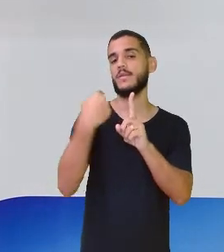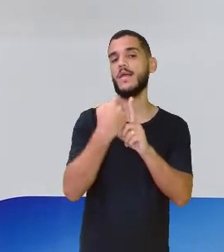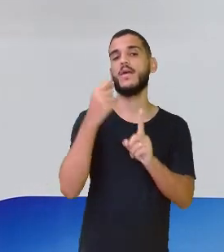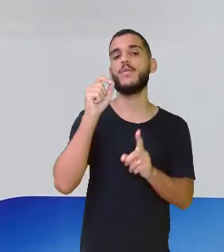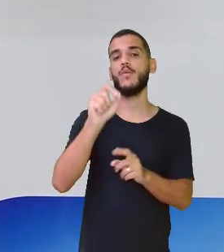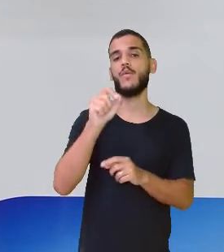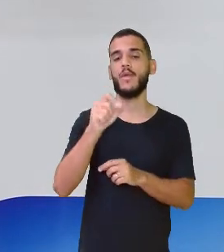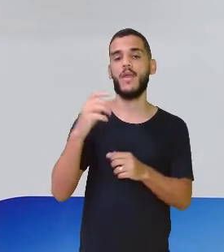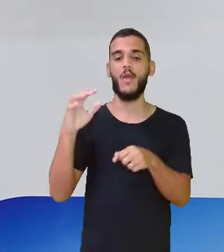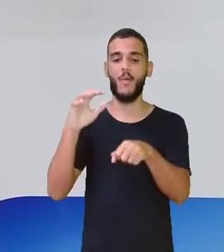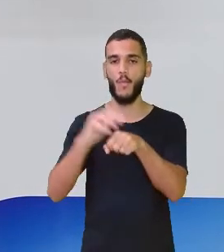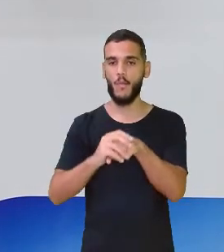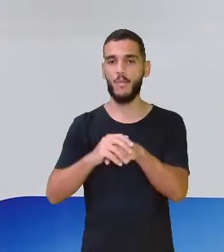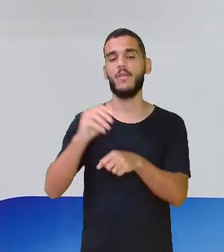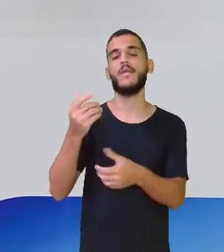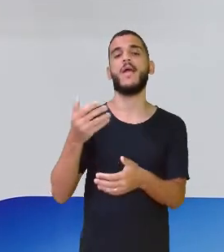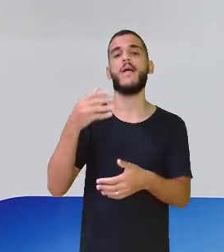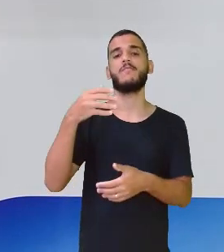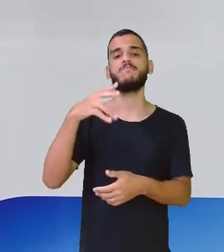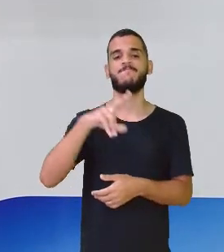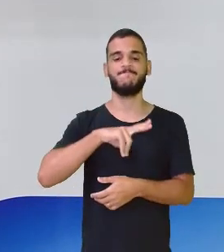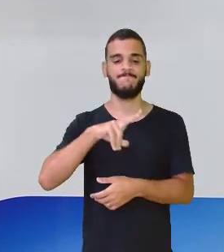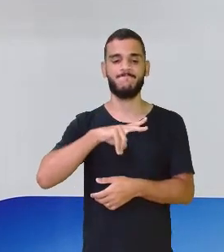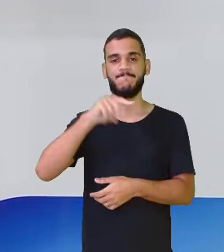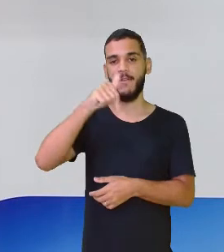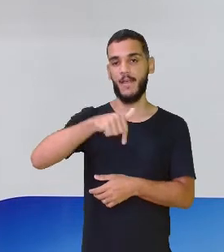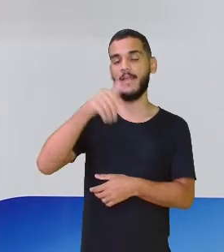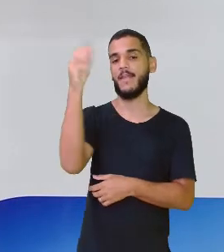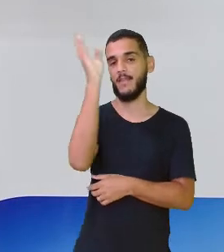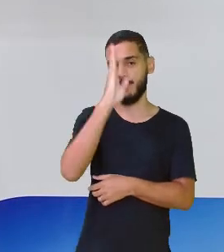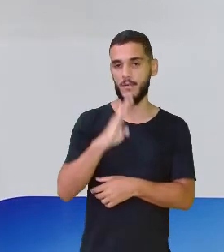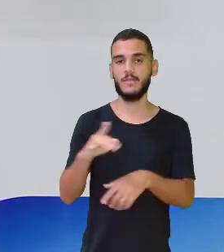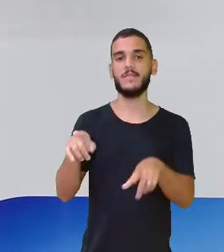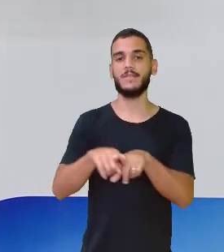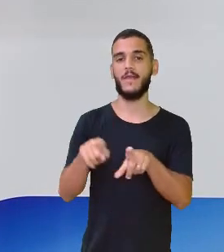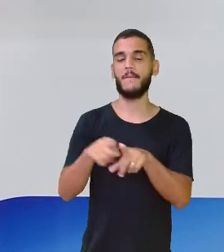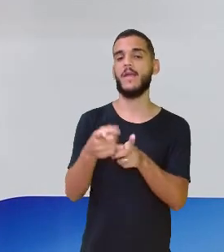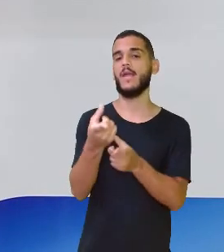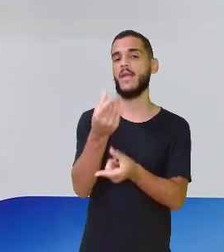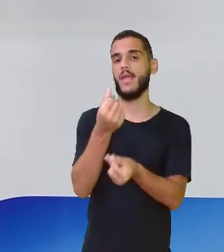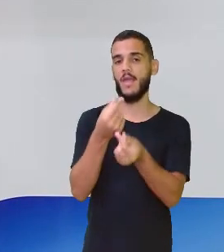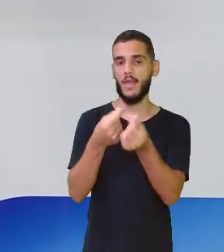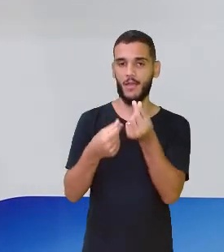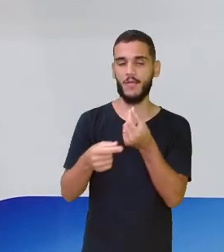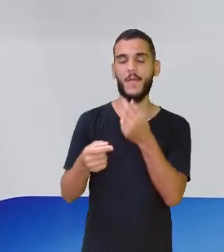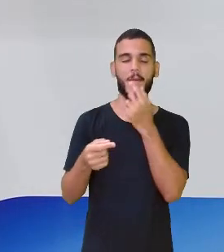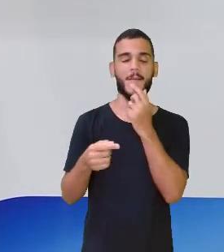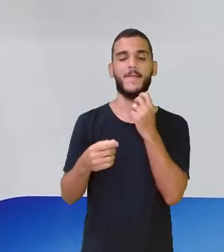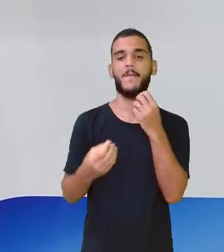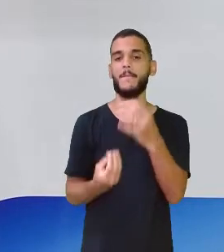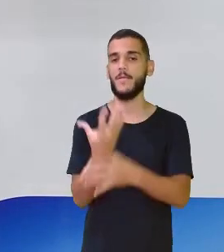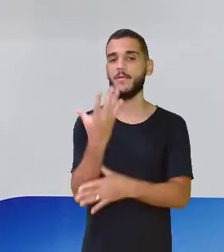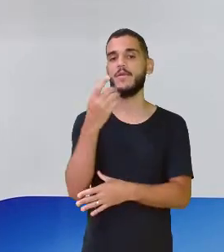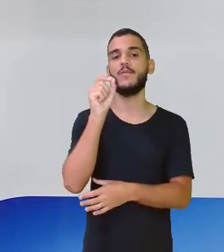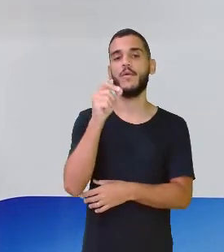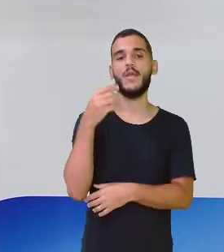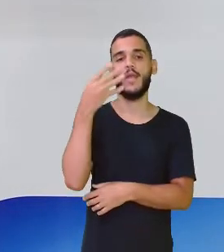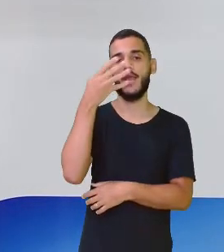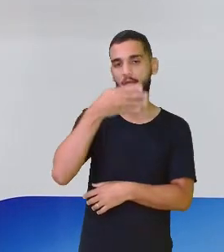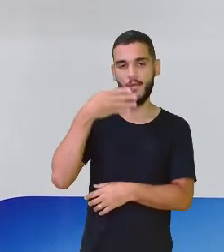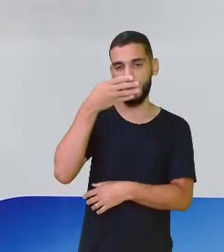né, portuguesa aqui no Brasil, com a instalação também da economia açucareira. E a gente